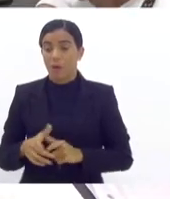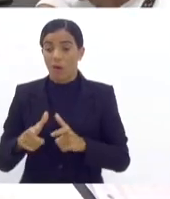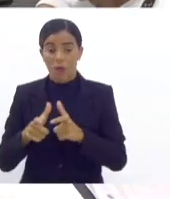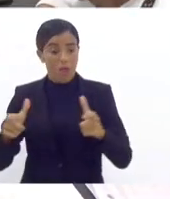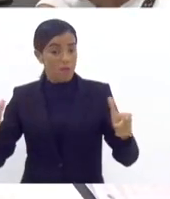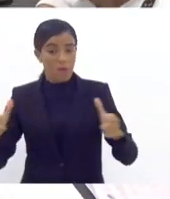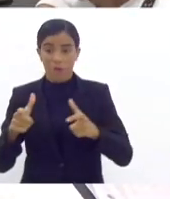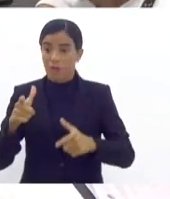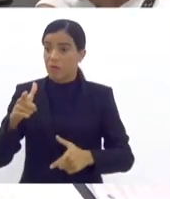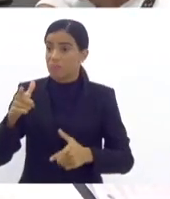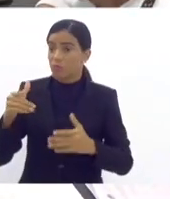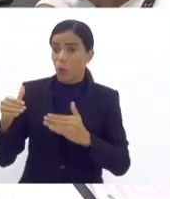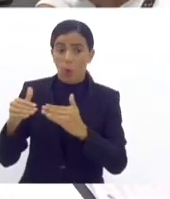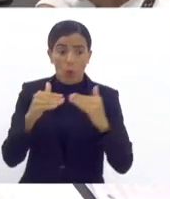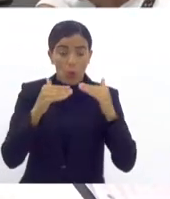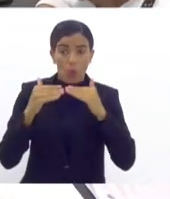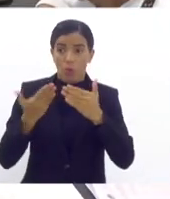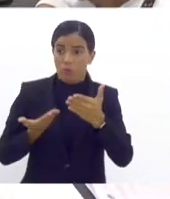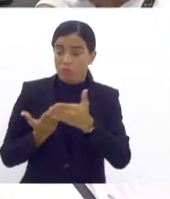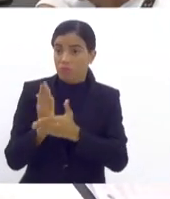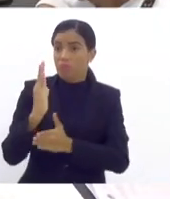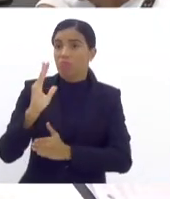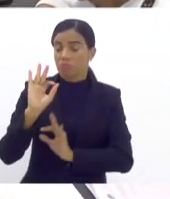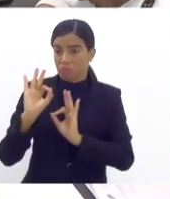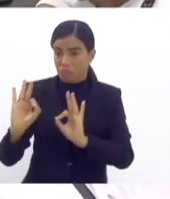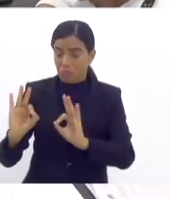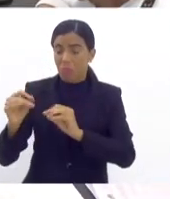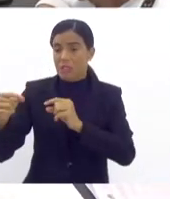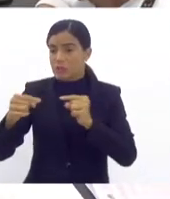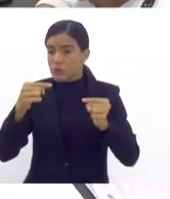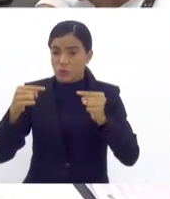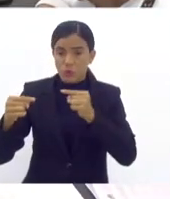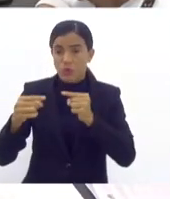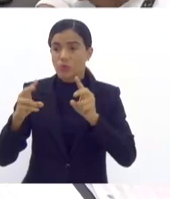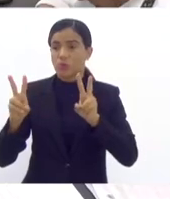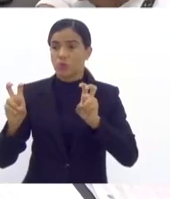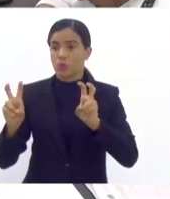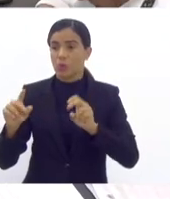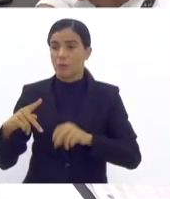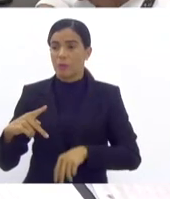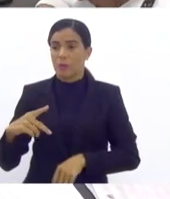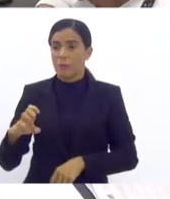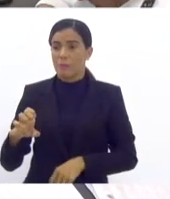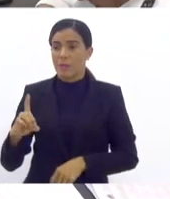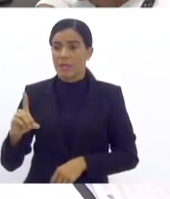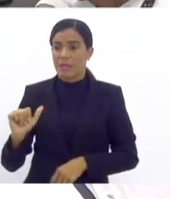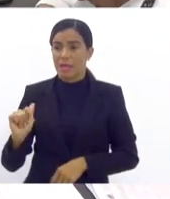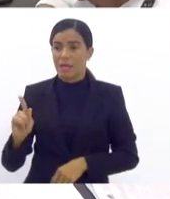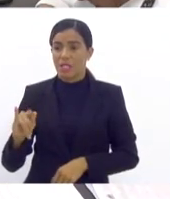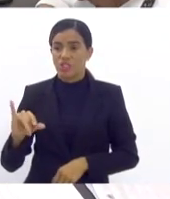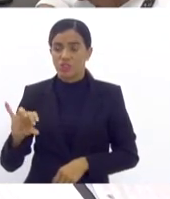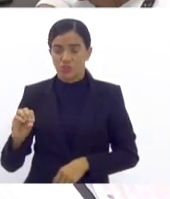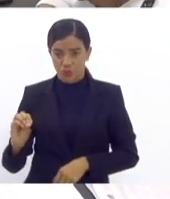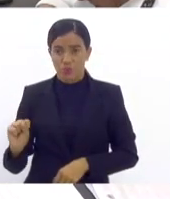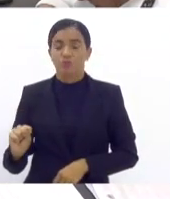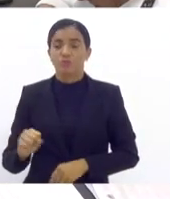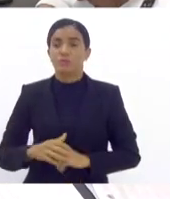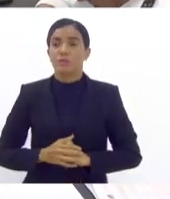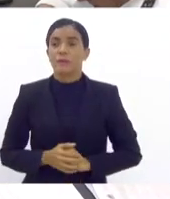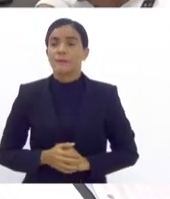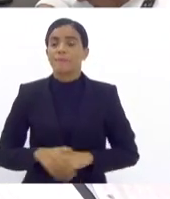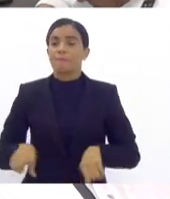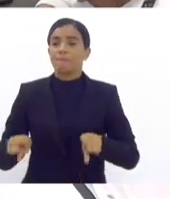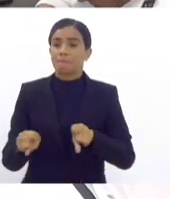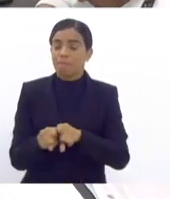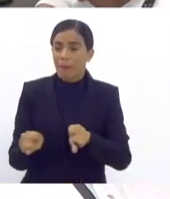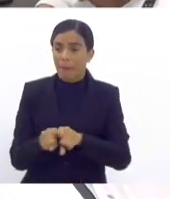aprovada a realização de audiência para tratar da questão dos pedágios, compilando todas as leis em discussão na Casa e